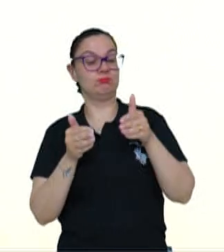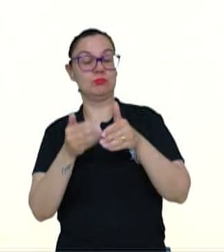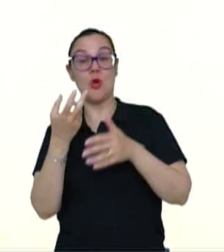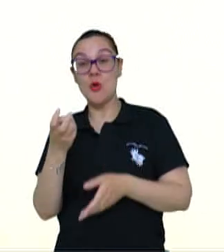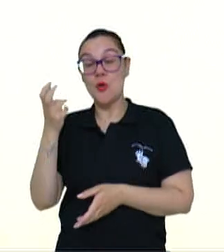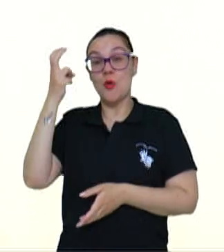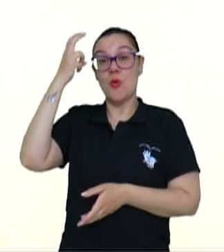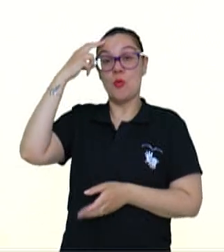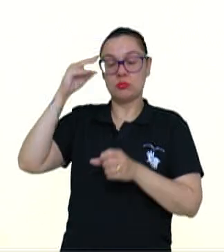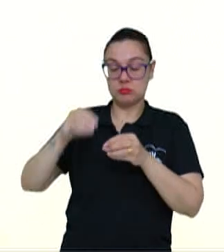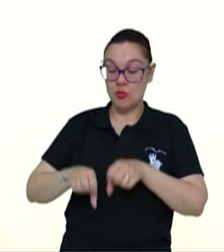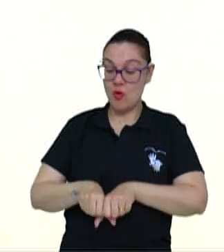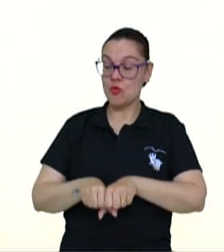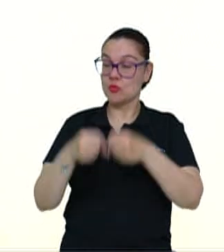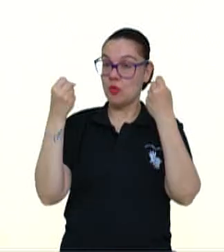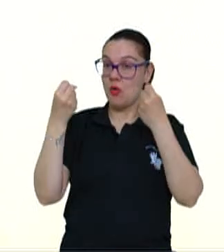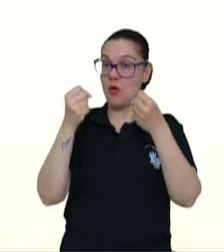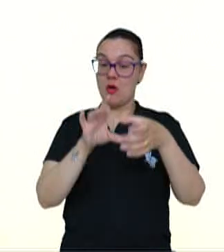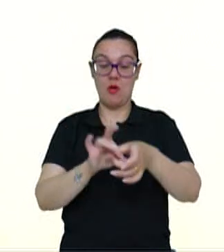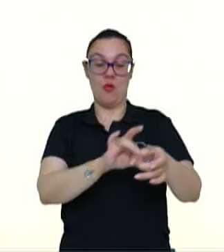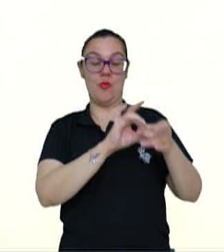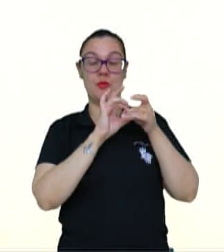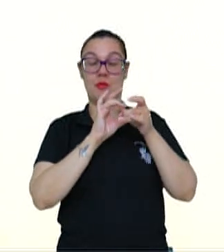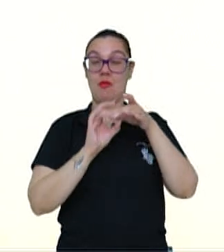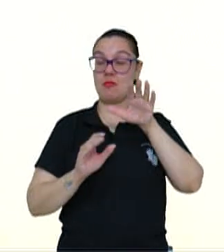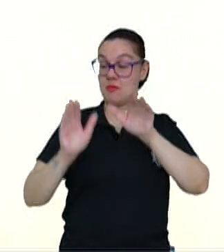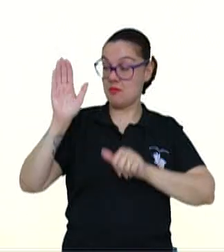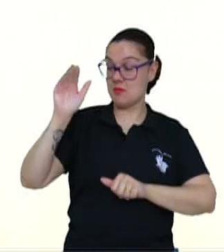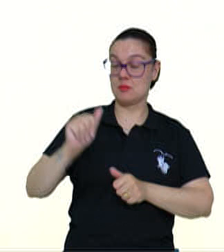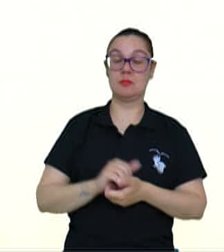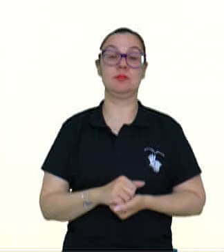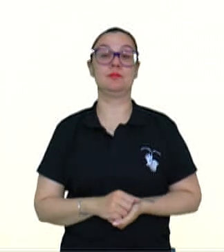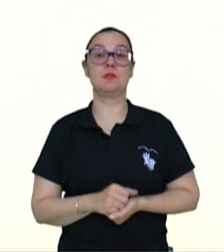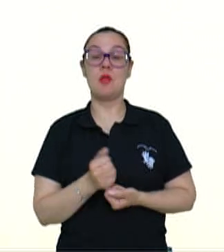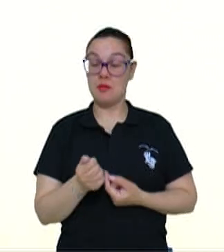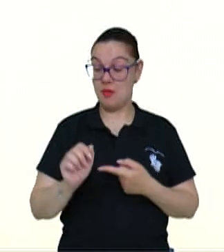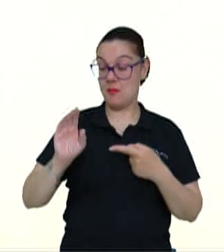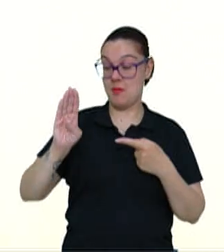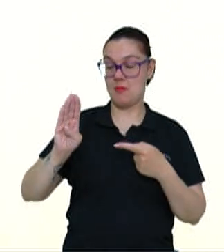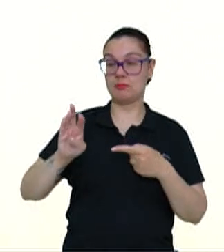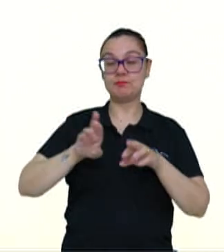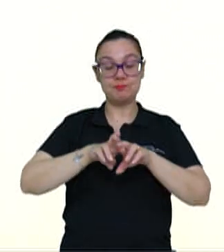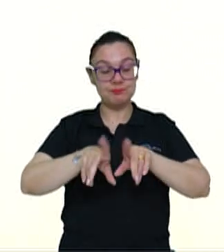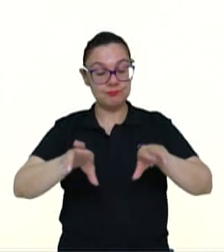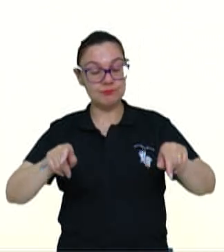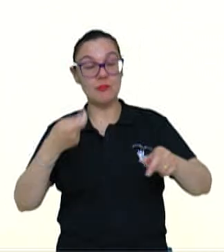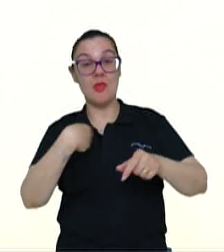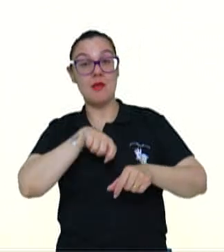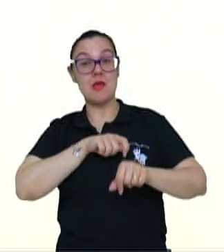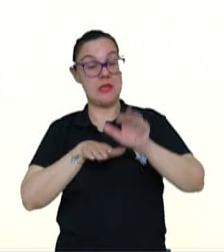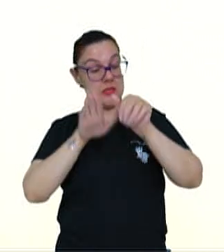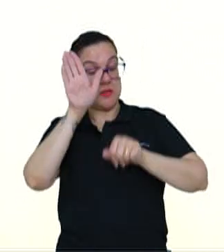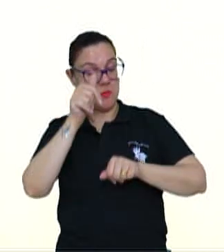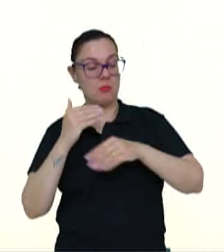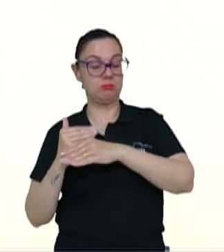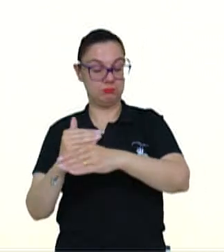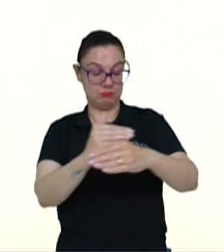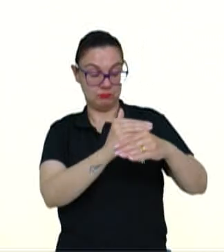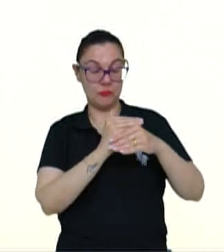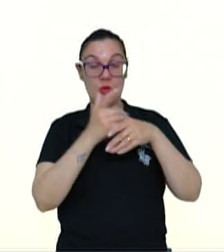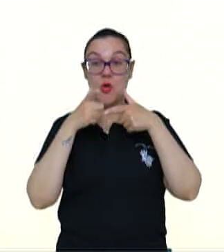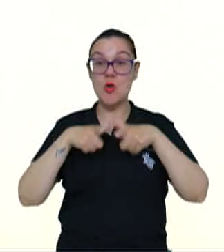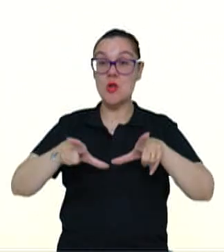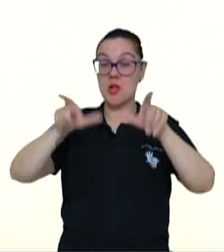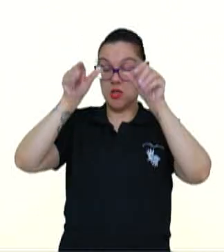culturais rompem com a unidade hispânica. Será que é isso? B. As variedades do espanhol têm igual relevância